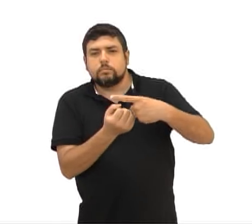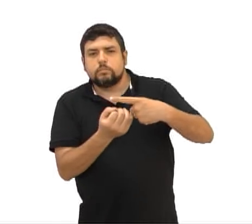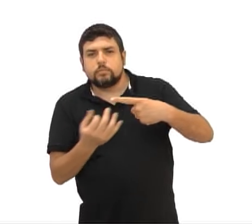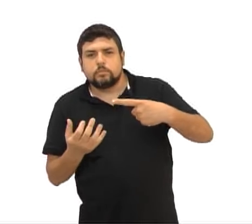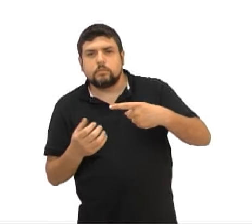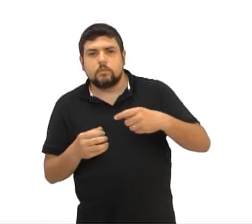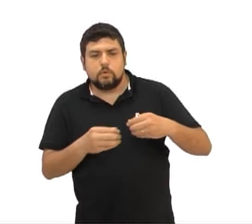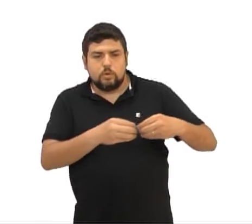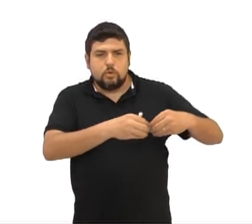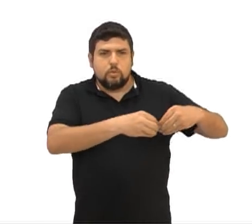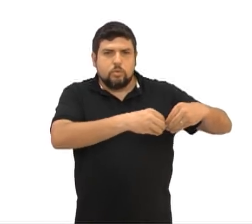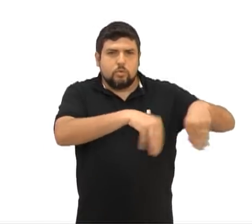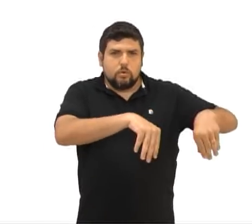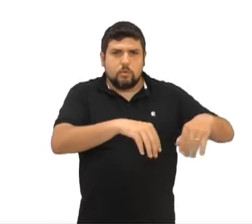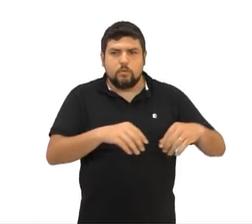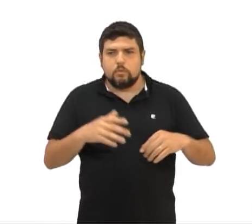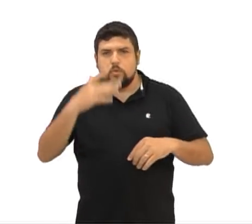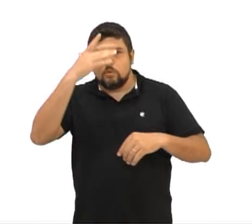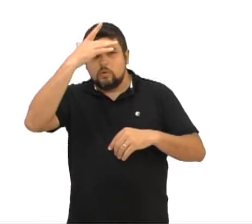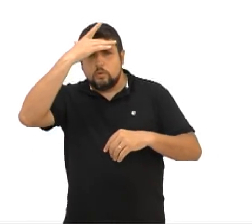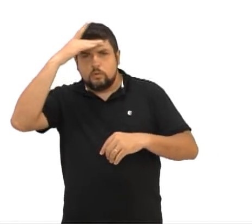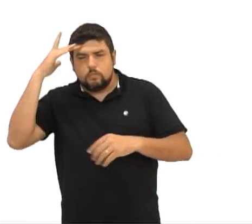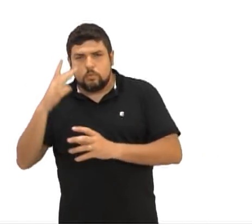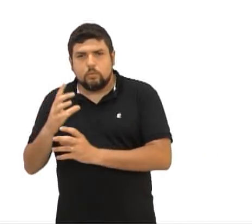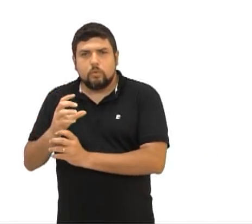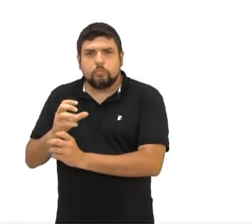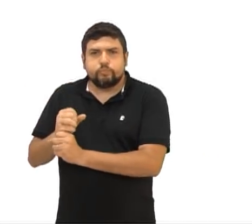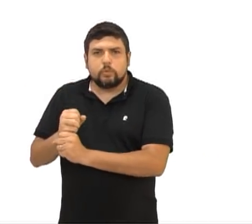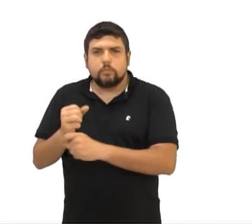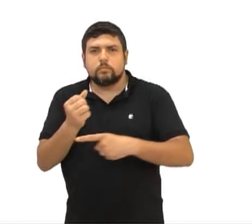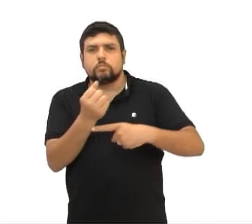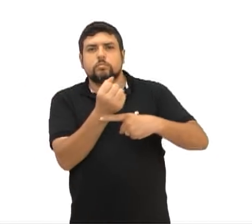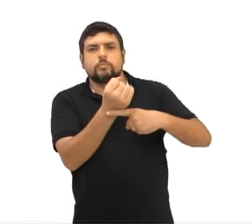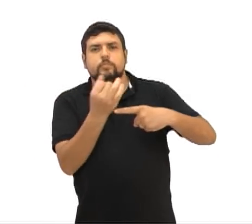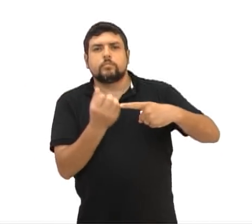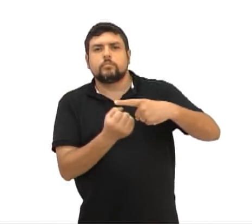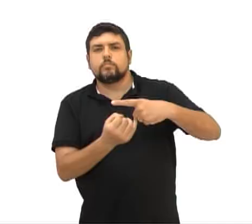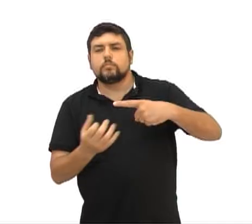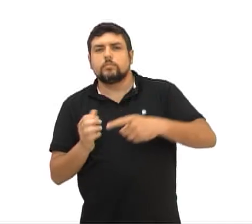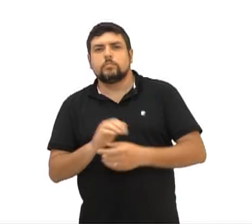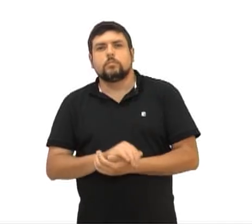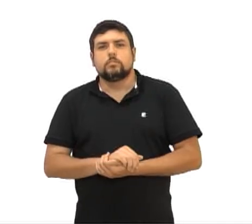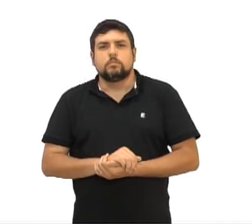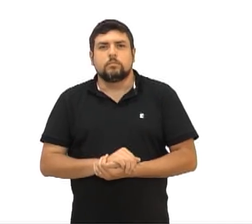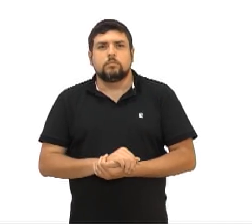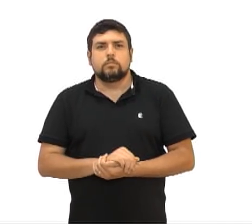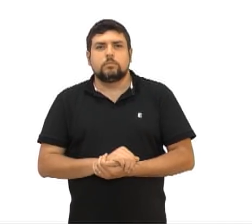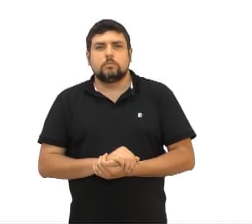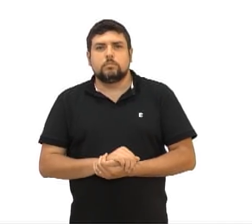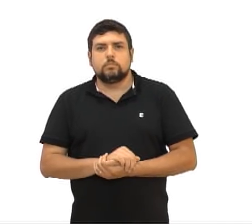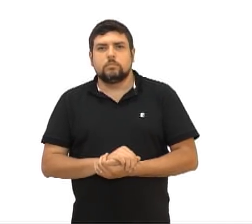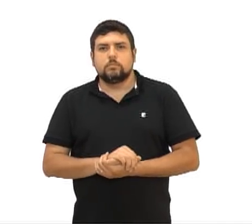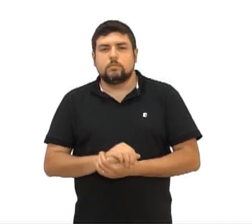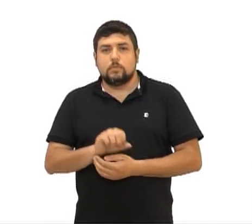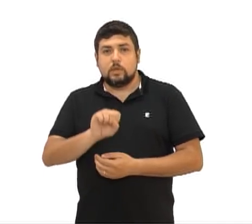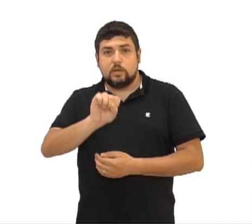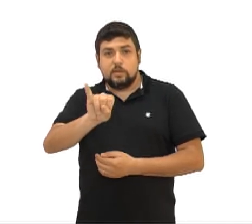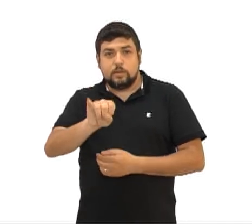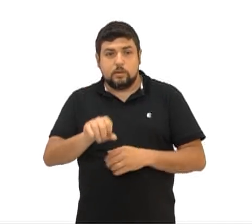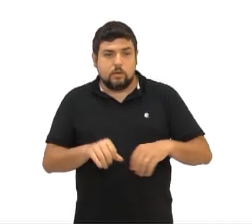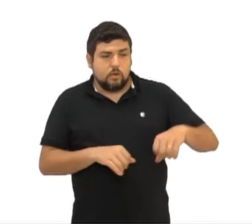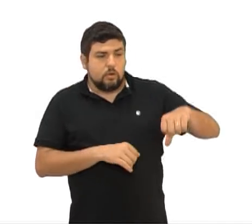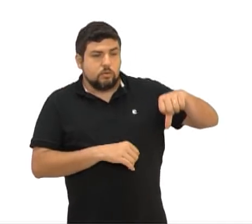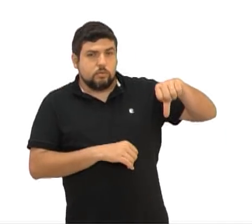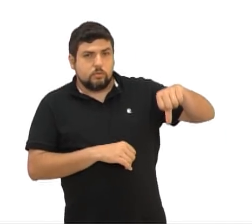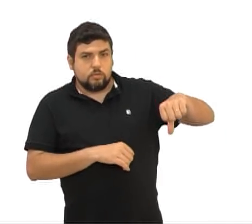de ovos e o número de pessoas. Se ele informou que foi utilizado 9 ovos